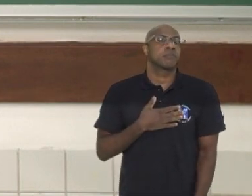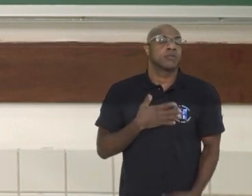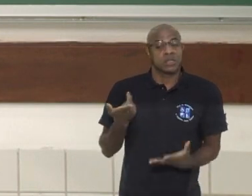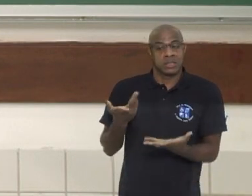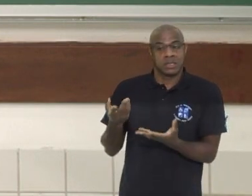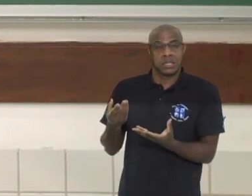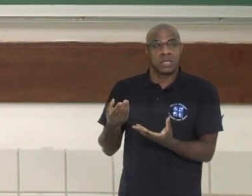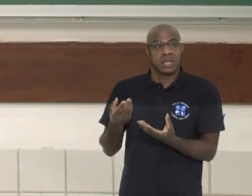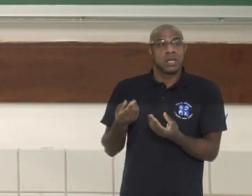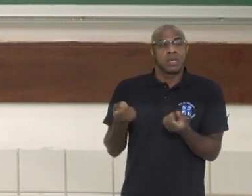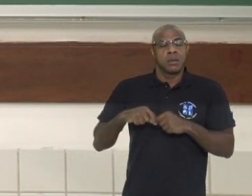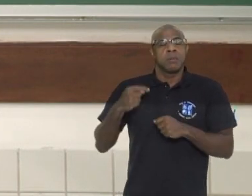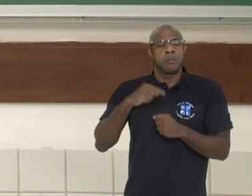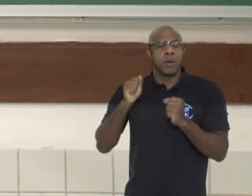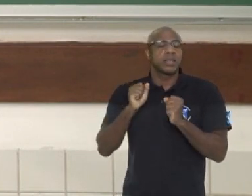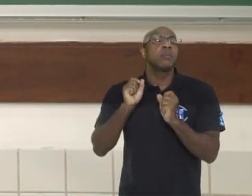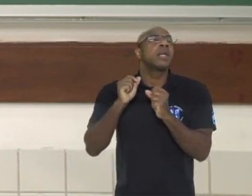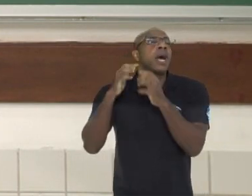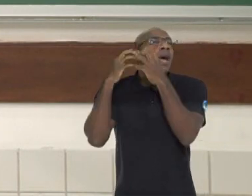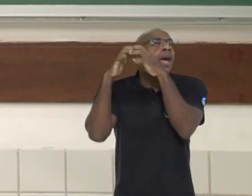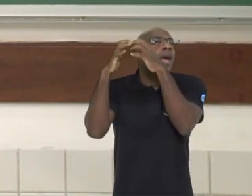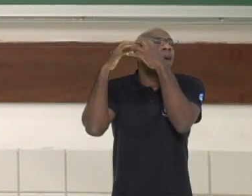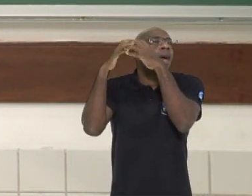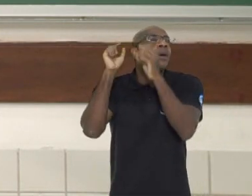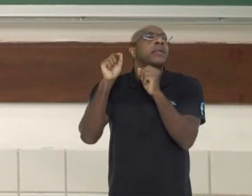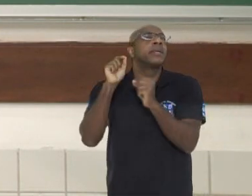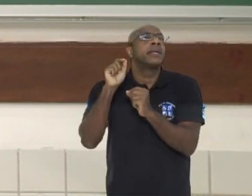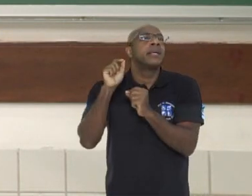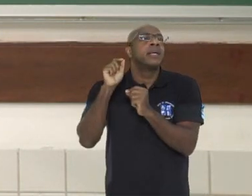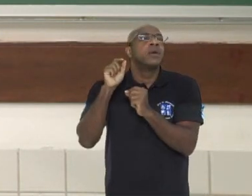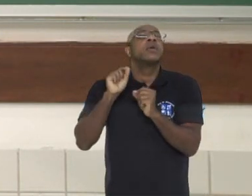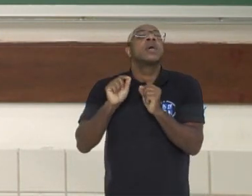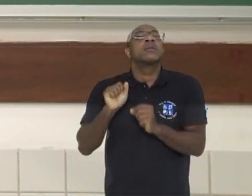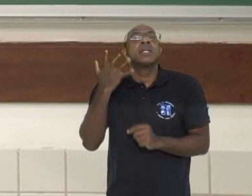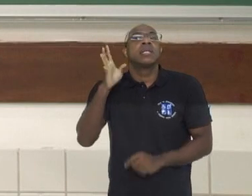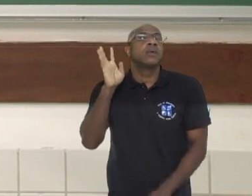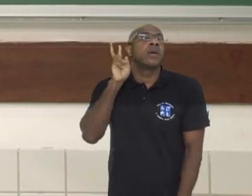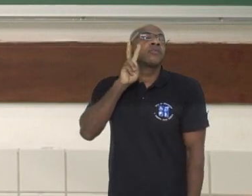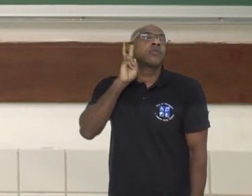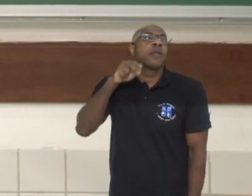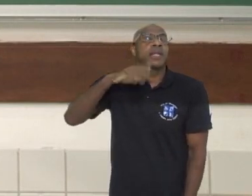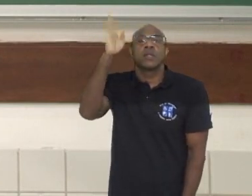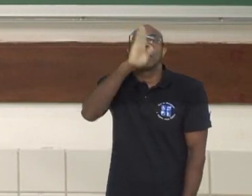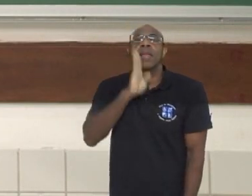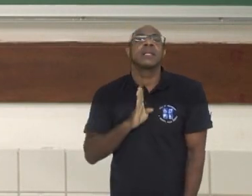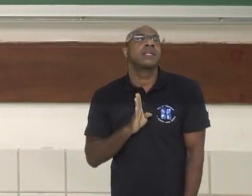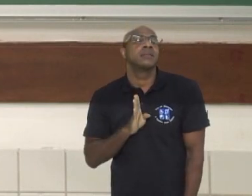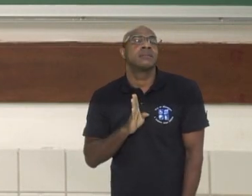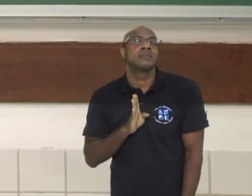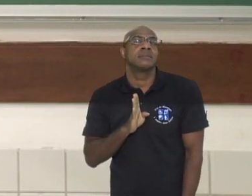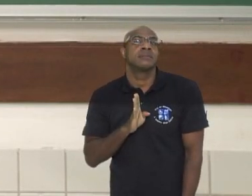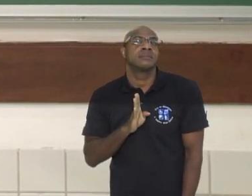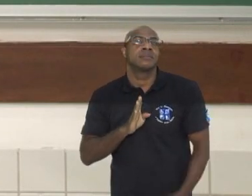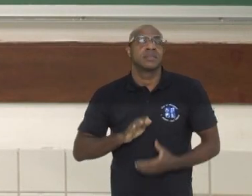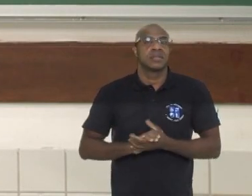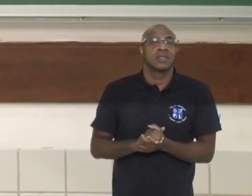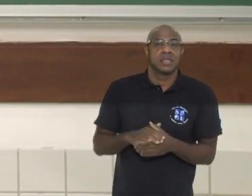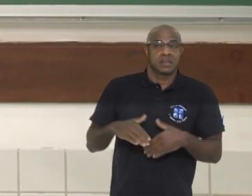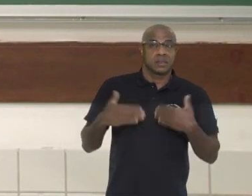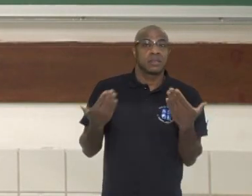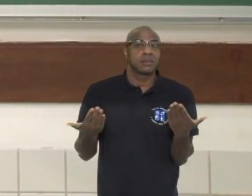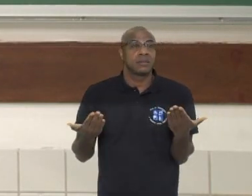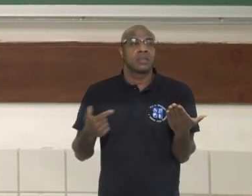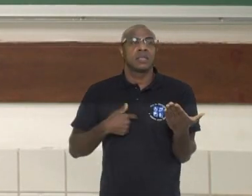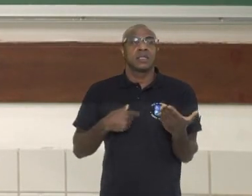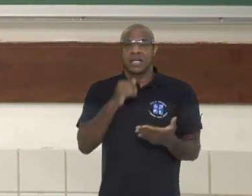pode refletir um pouco sobre o que aconteceu na história recente do Brasil, sobre algo chamado delação premiada. Então, assim, olha, eu